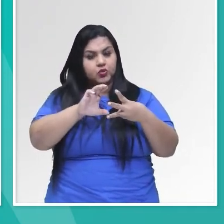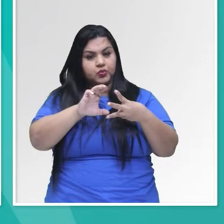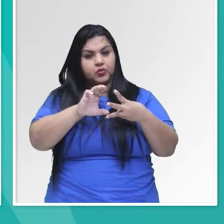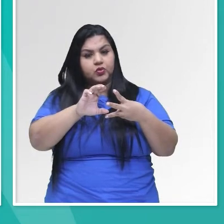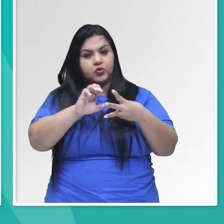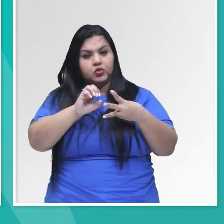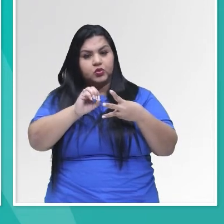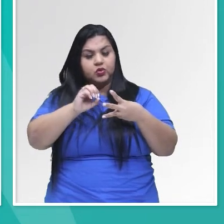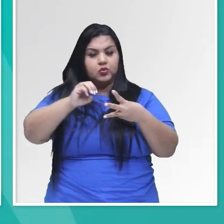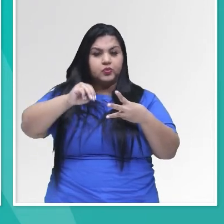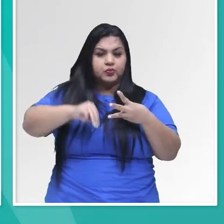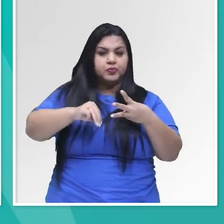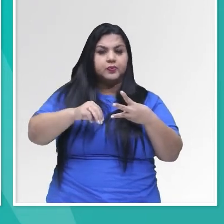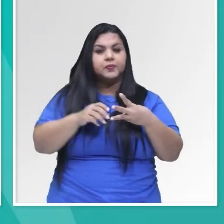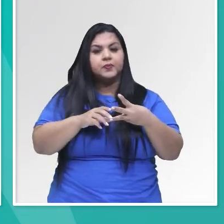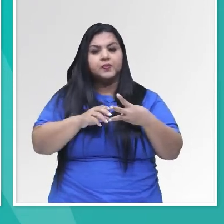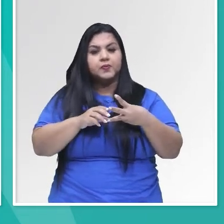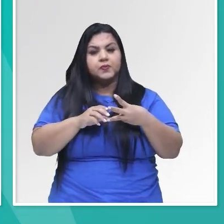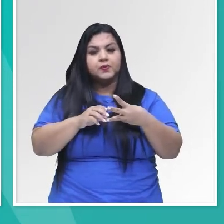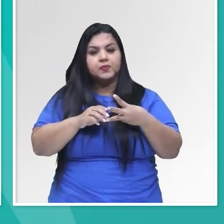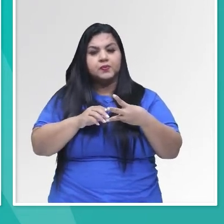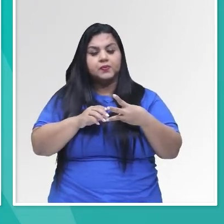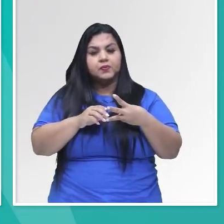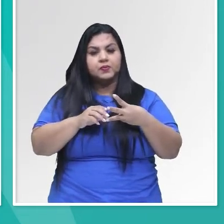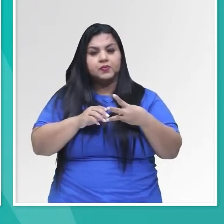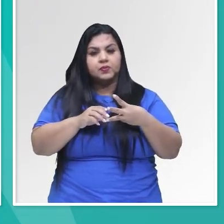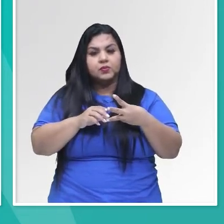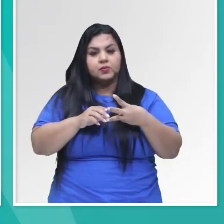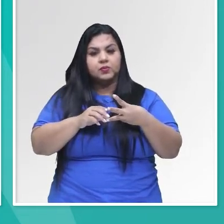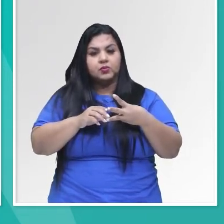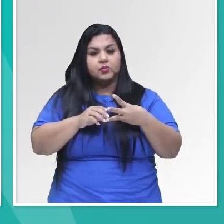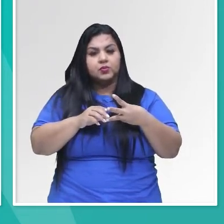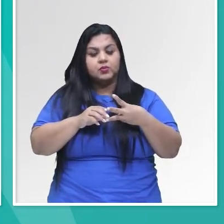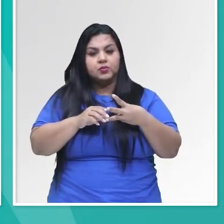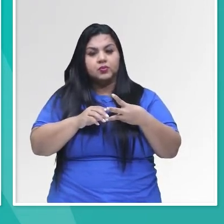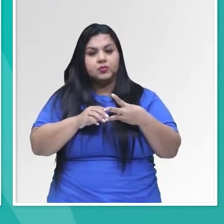de, pronto, maior.